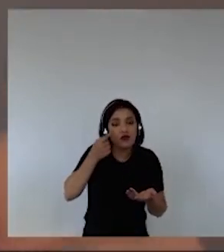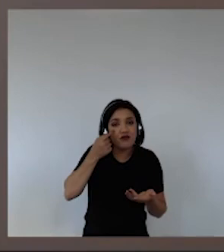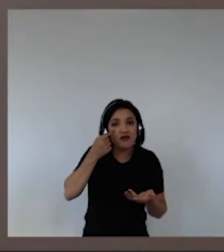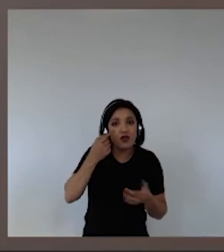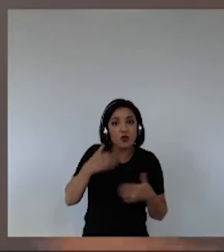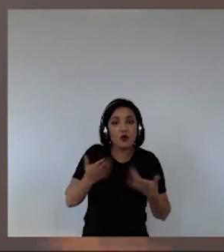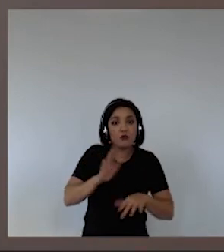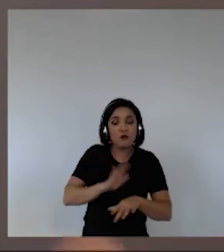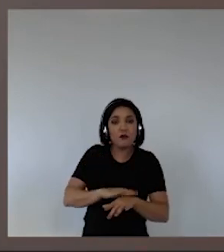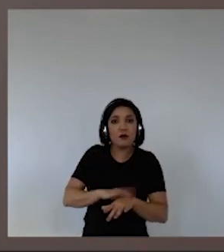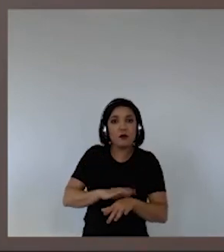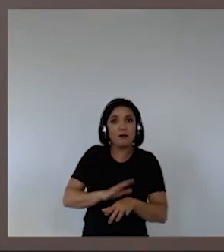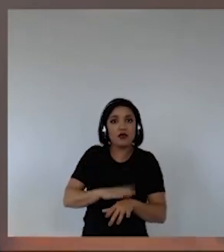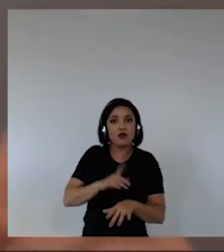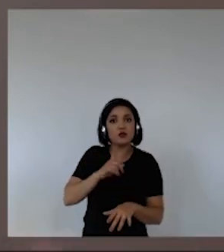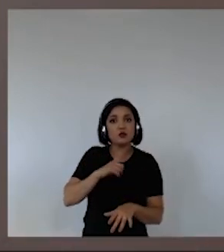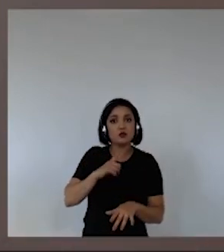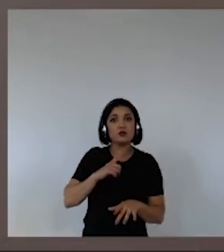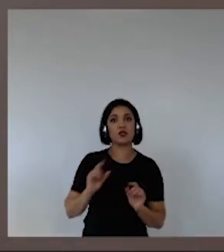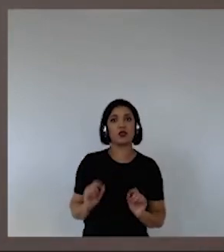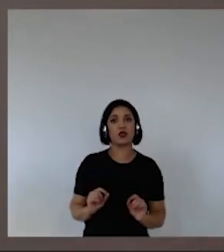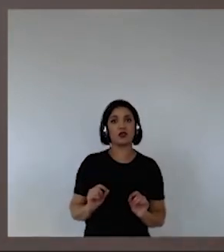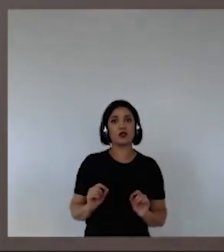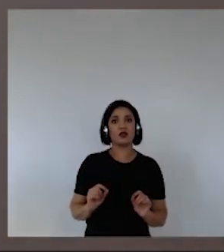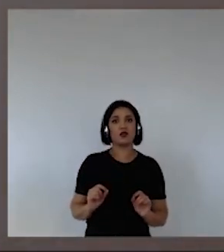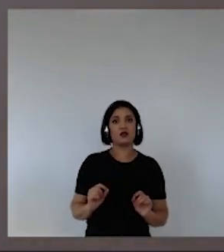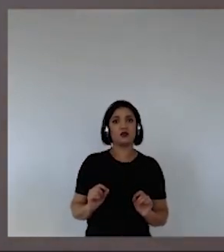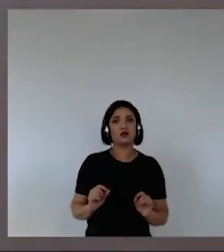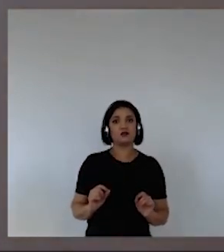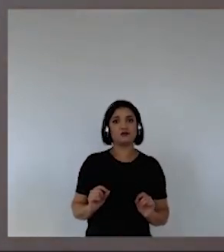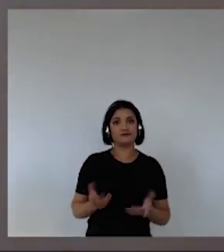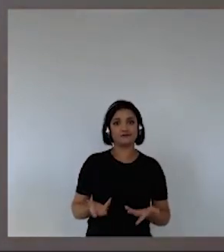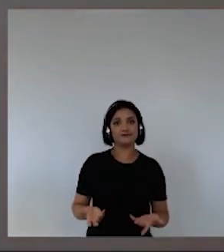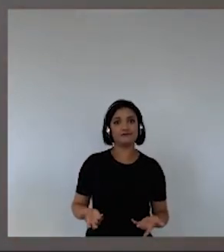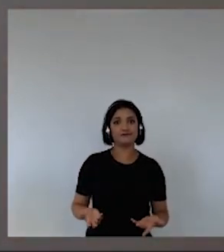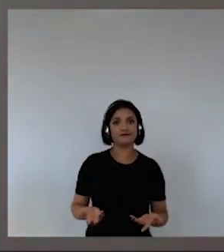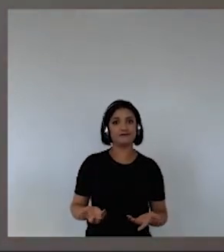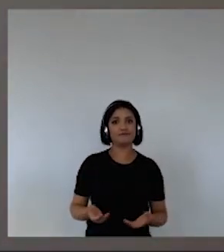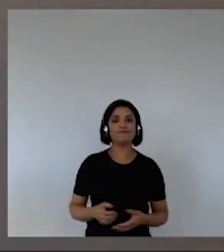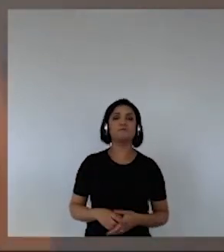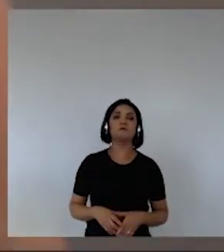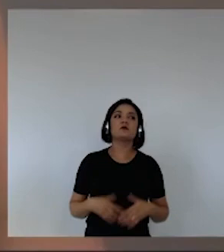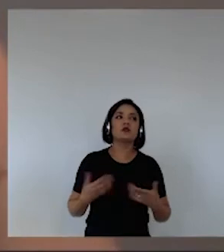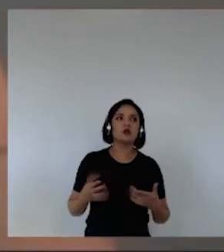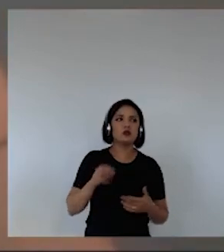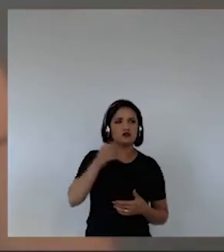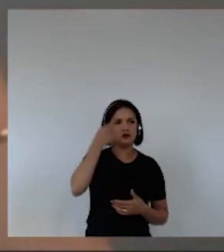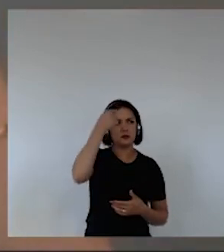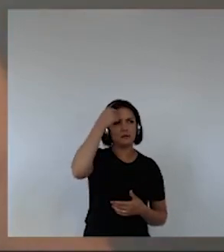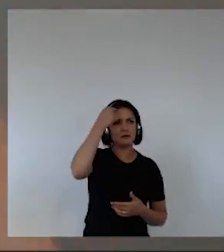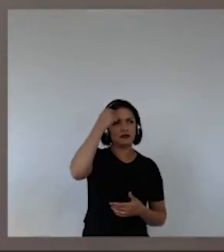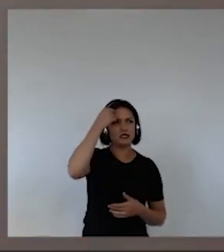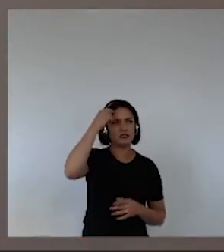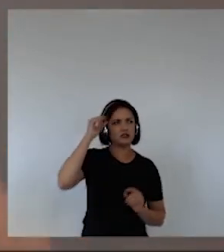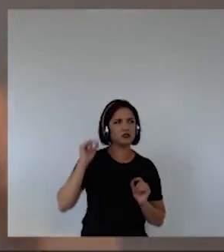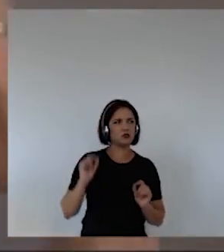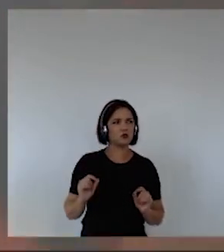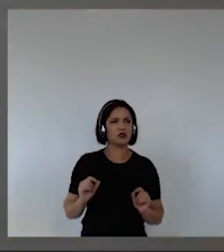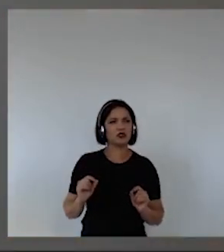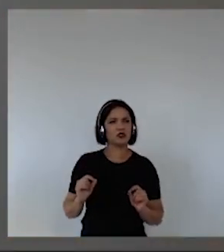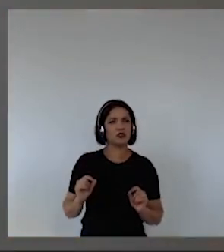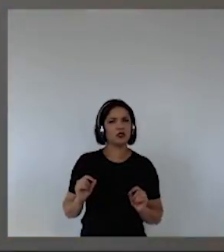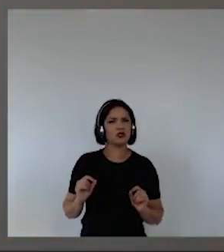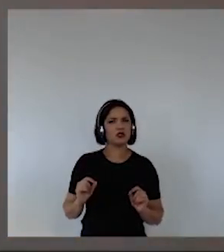que momento esses reflexos aparecem na arbitragem, né? Então, se nós pensarmos no aspecto e na